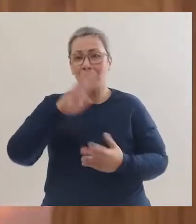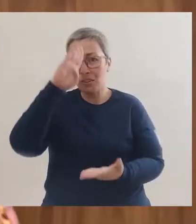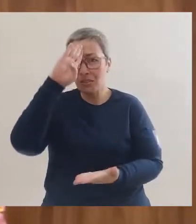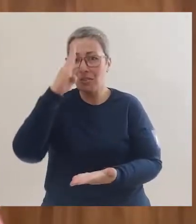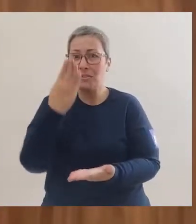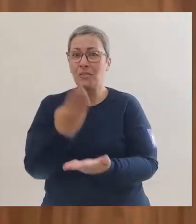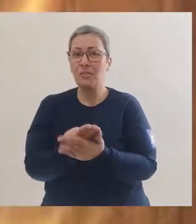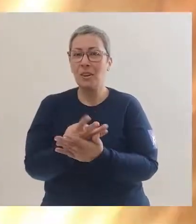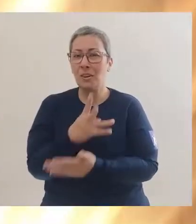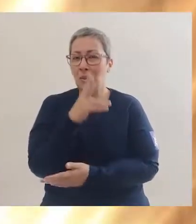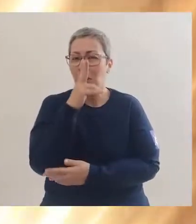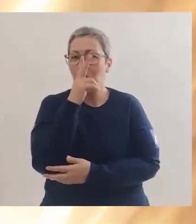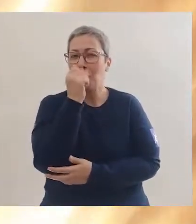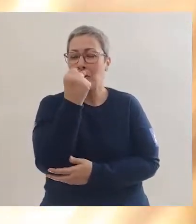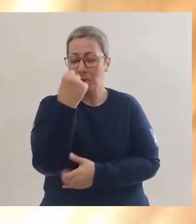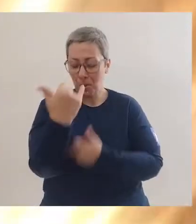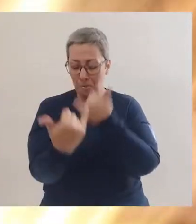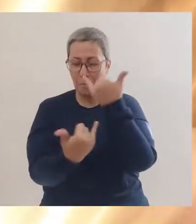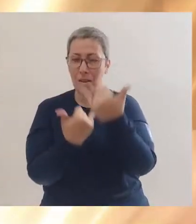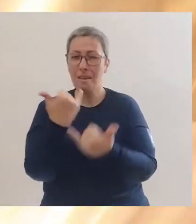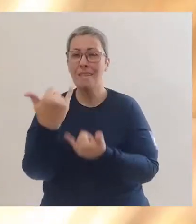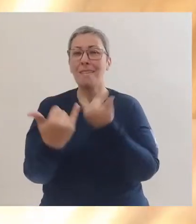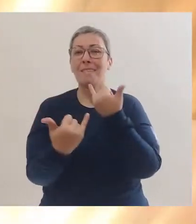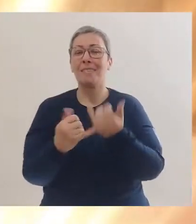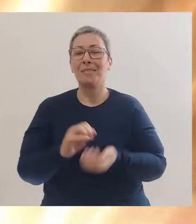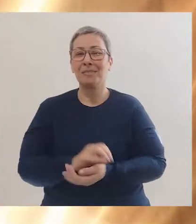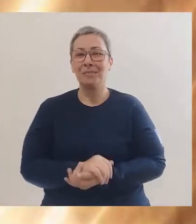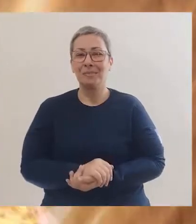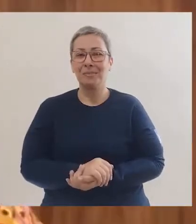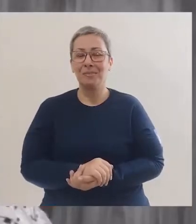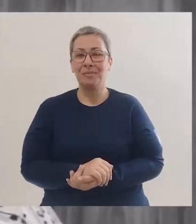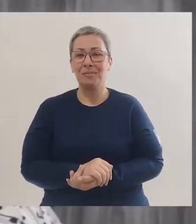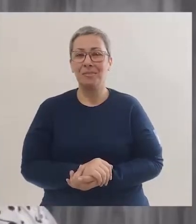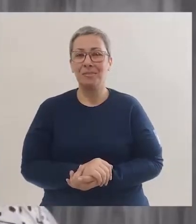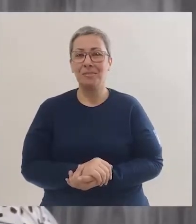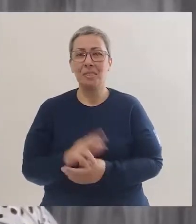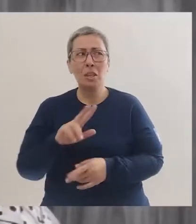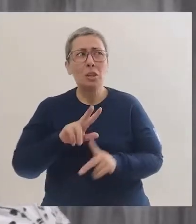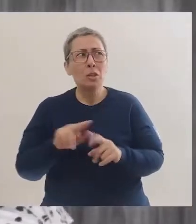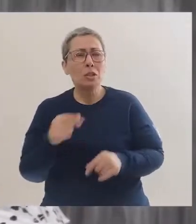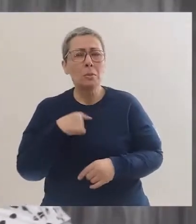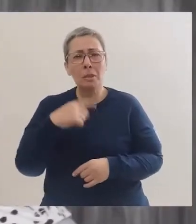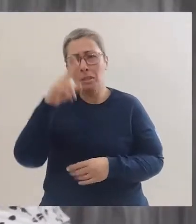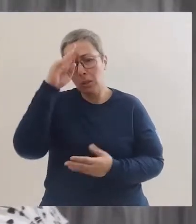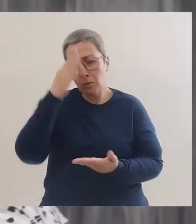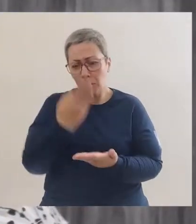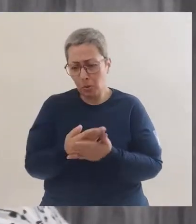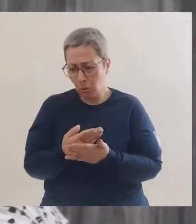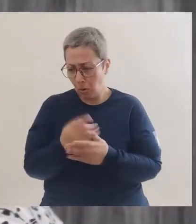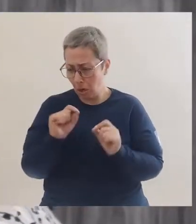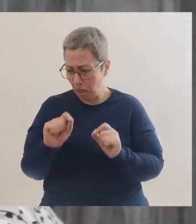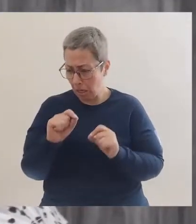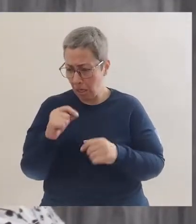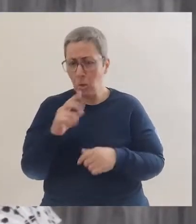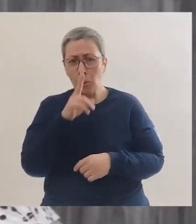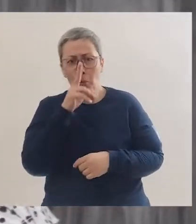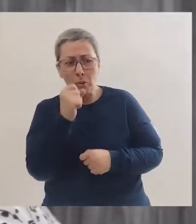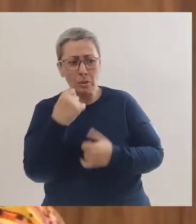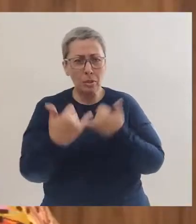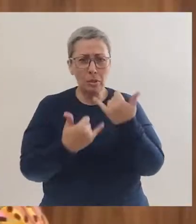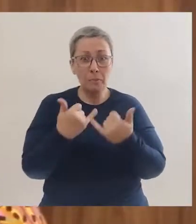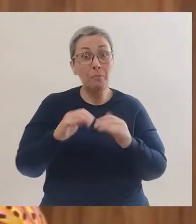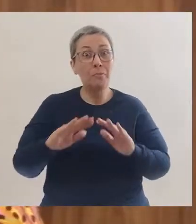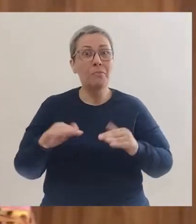confiar na força do brincar. É isso mesmo, confiar na força. Confiar na força do